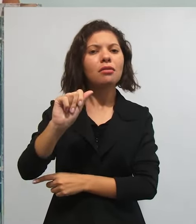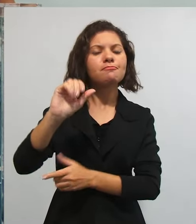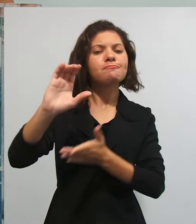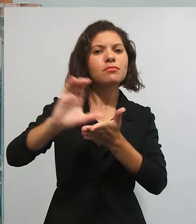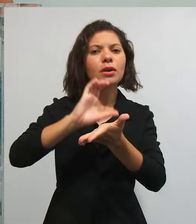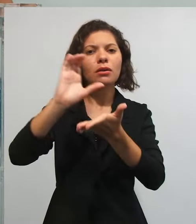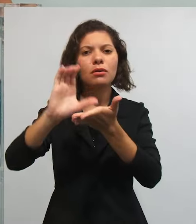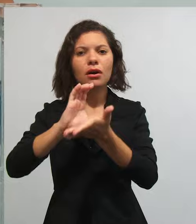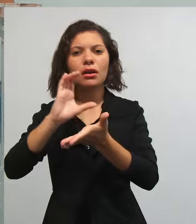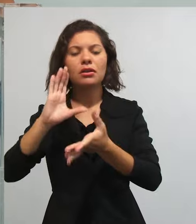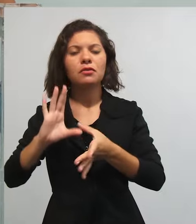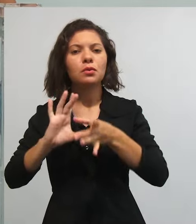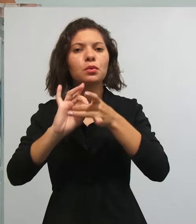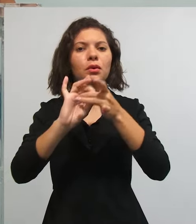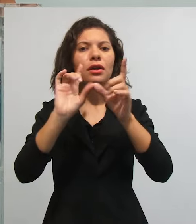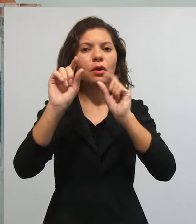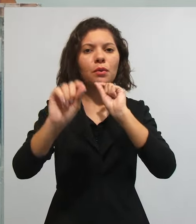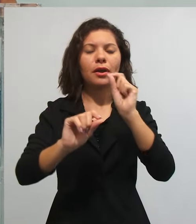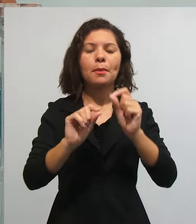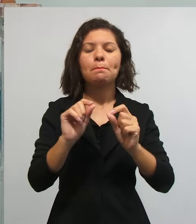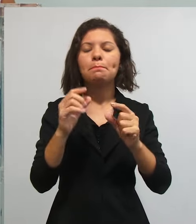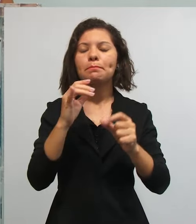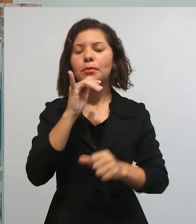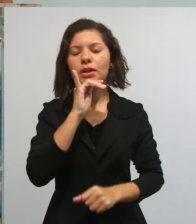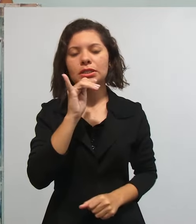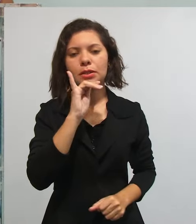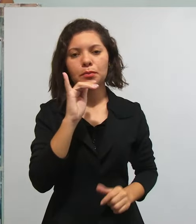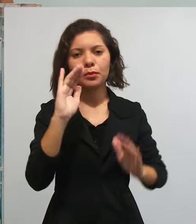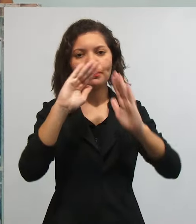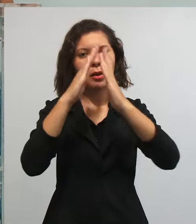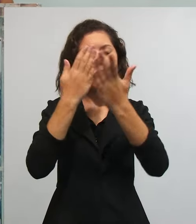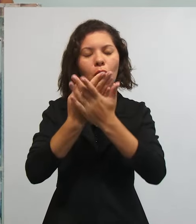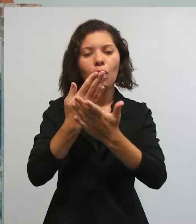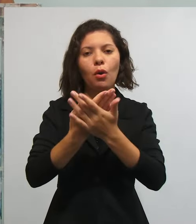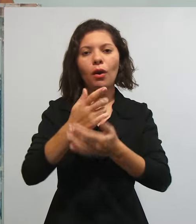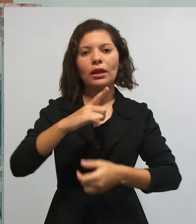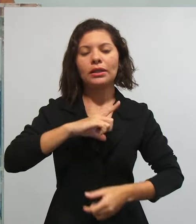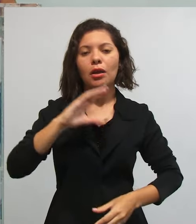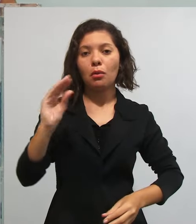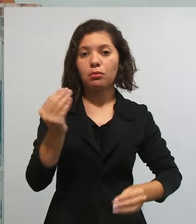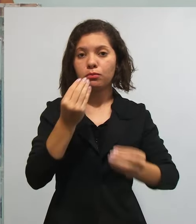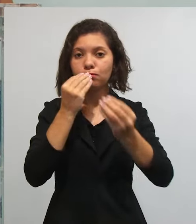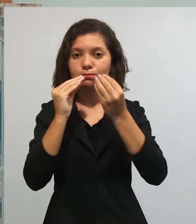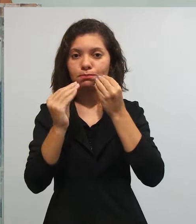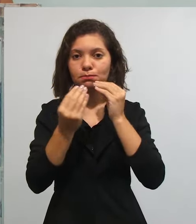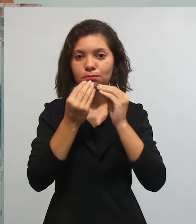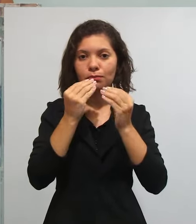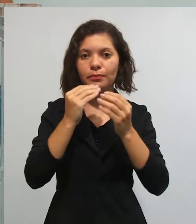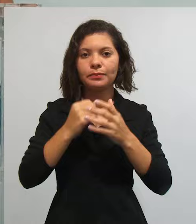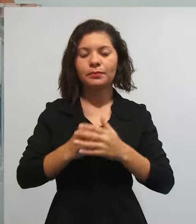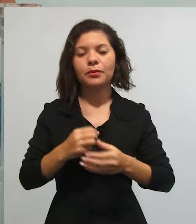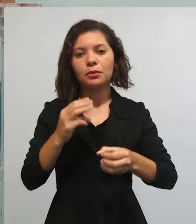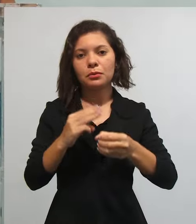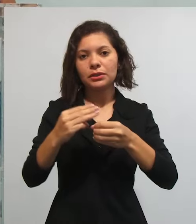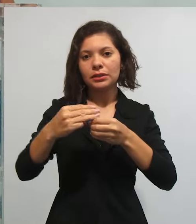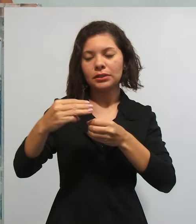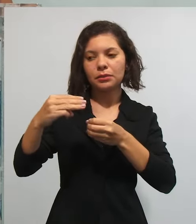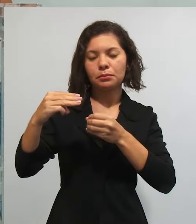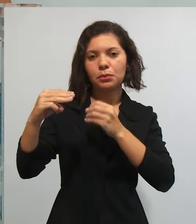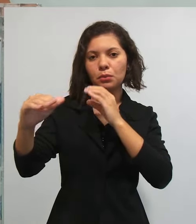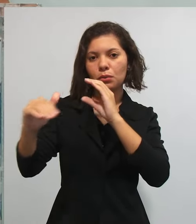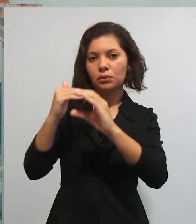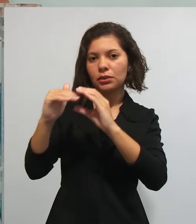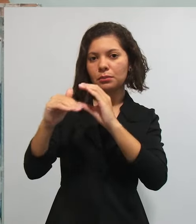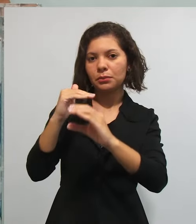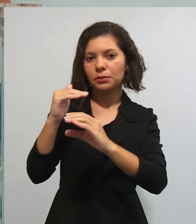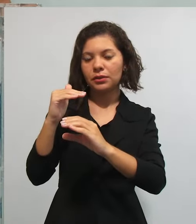vocês aqui, a gente tem a questão da merenda escolar. Então, os municípios recebem recurso do FNDE para aquisição